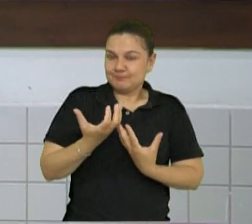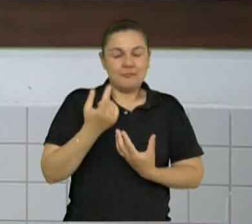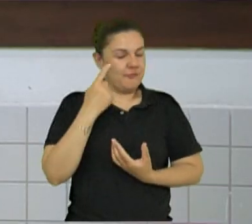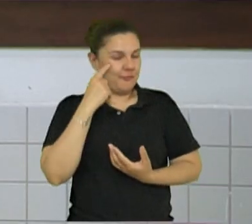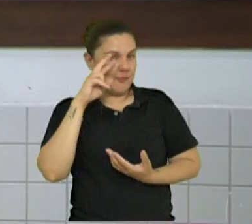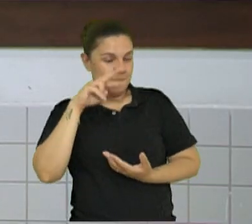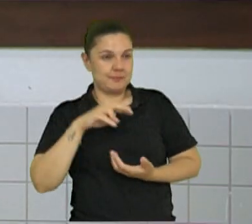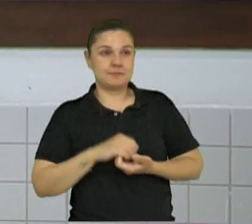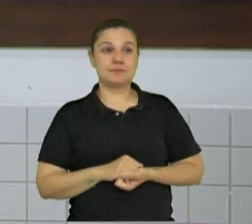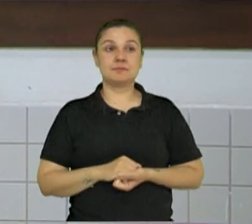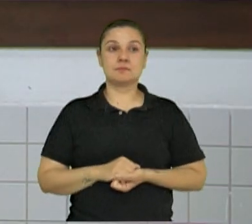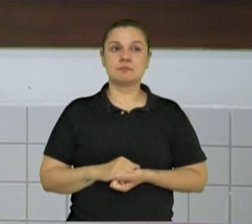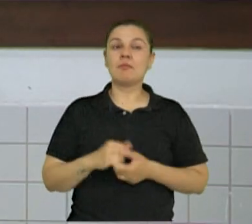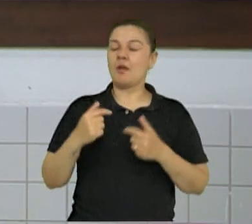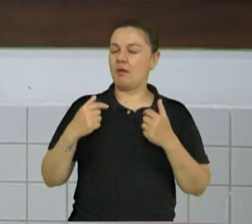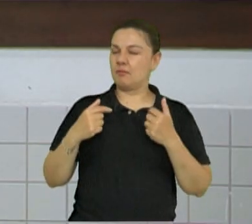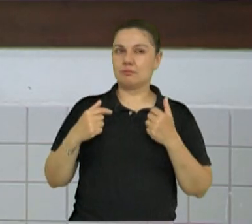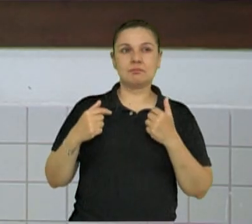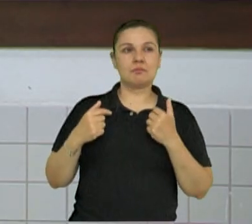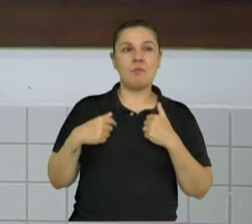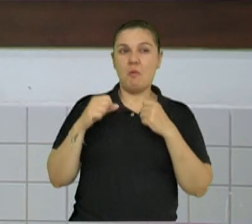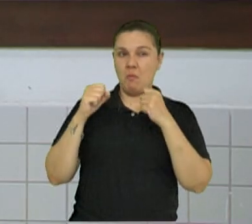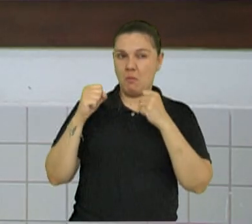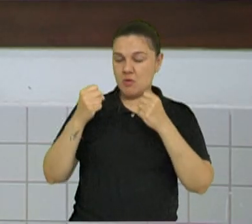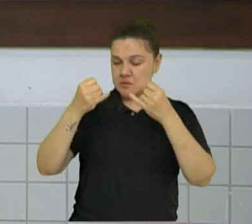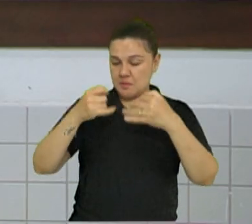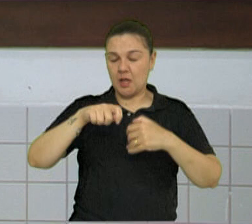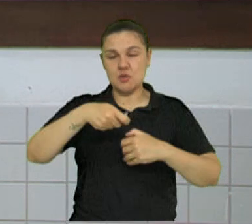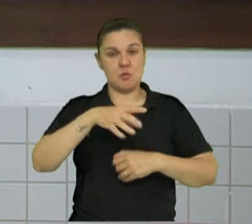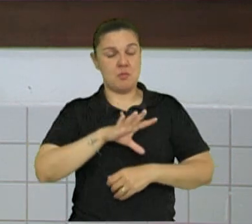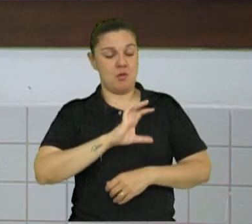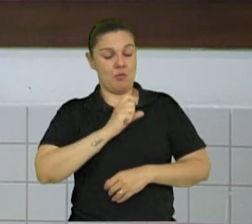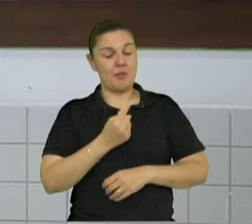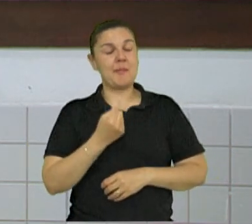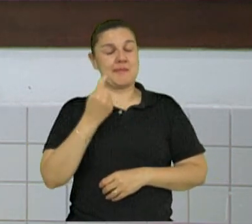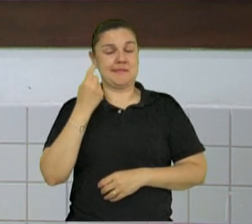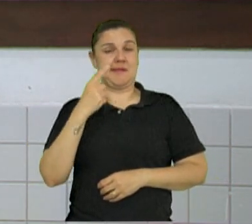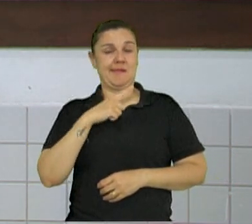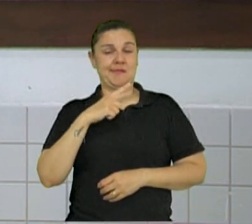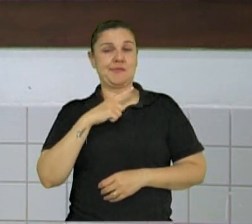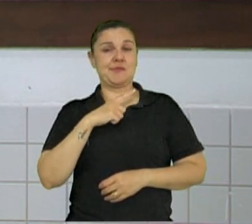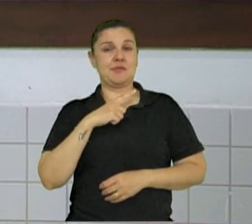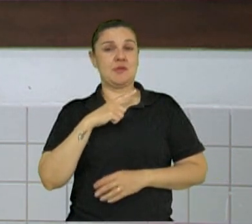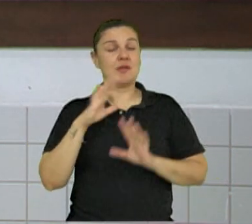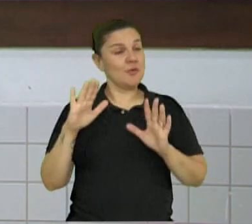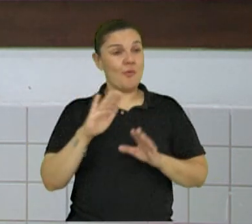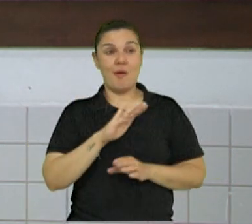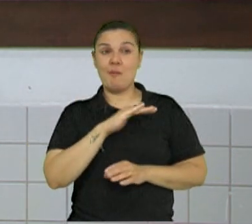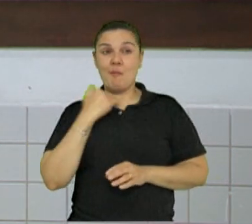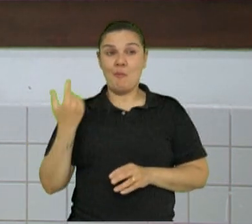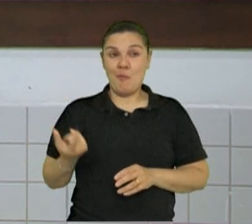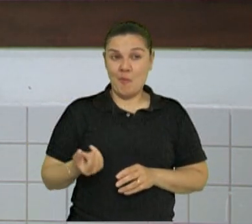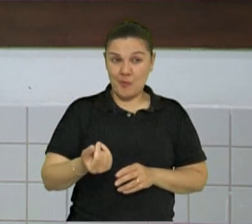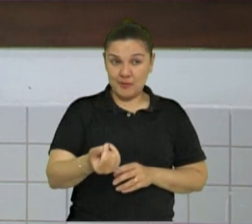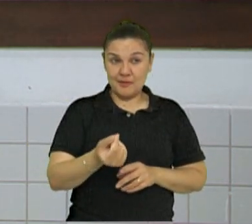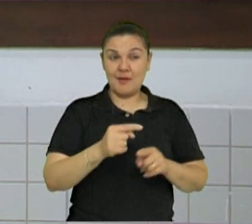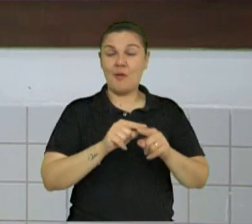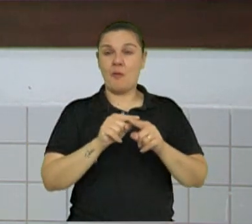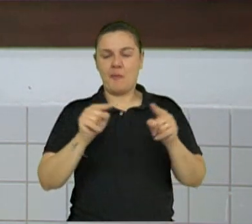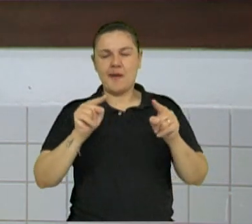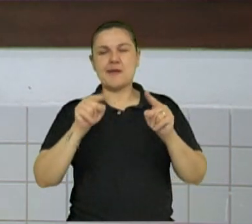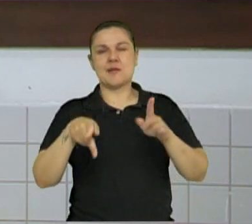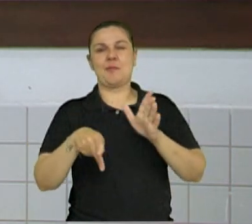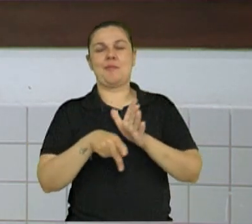fazer a leitura? Eu possa me dizer do amor que tive, que não seja imortal, posto que é chama, mas que seja